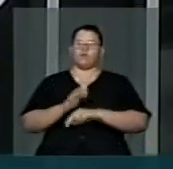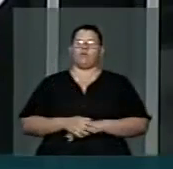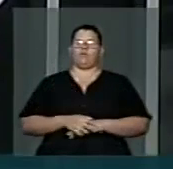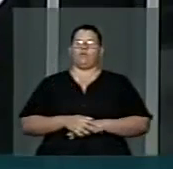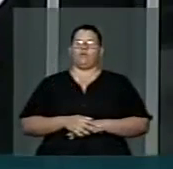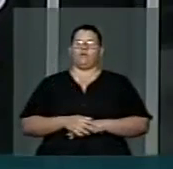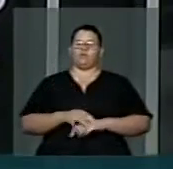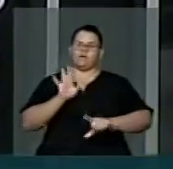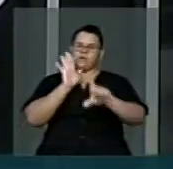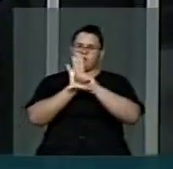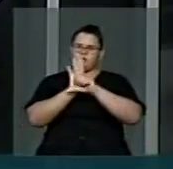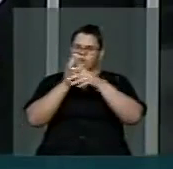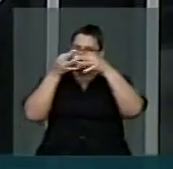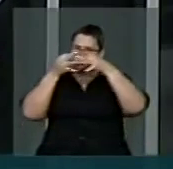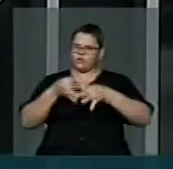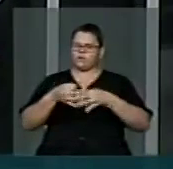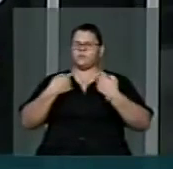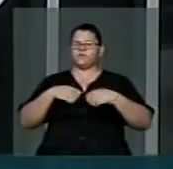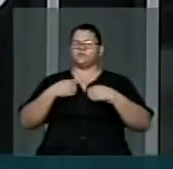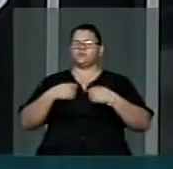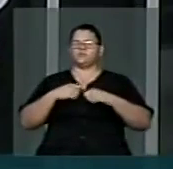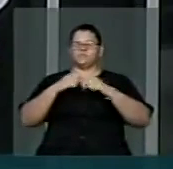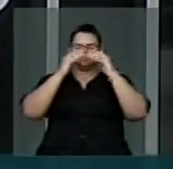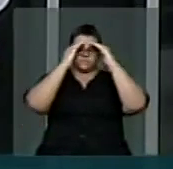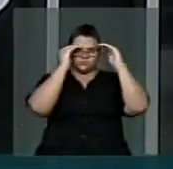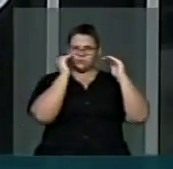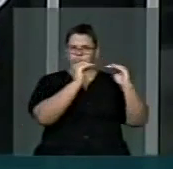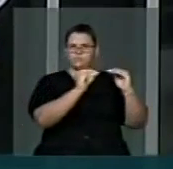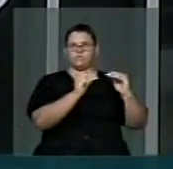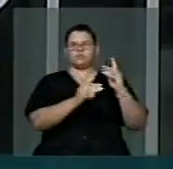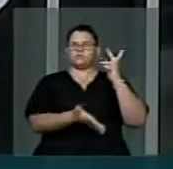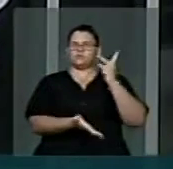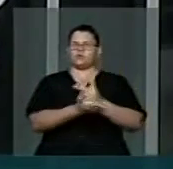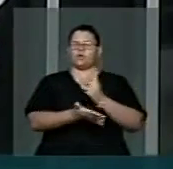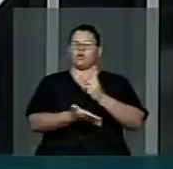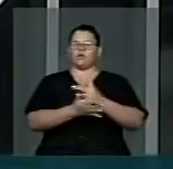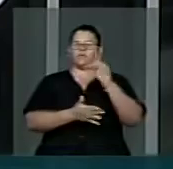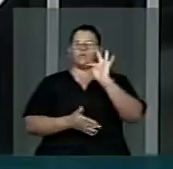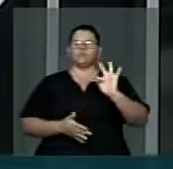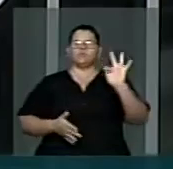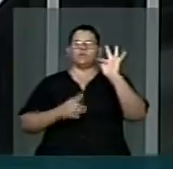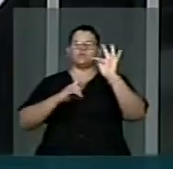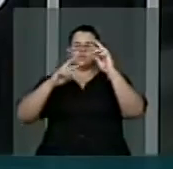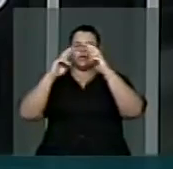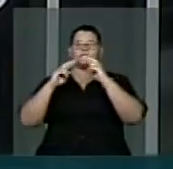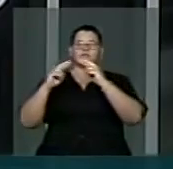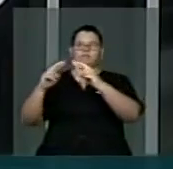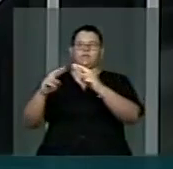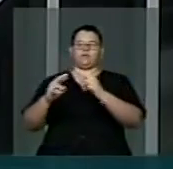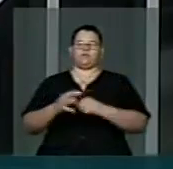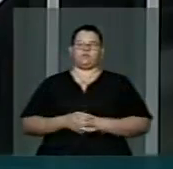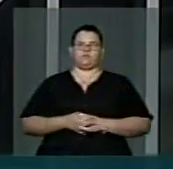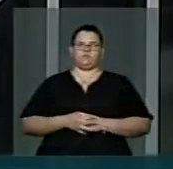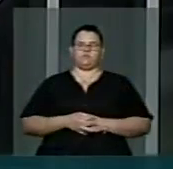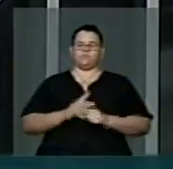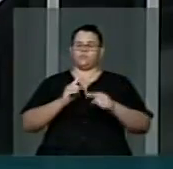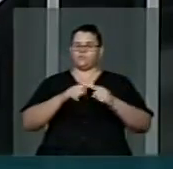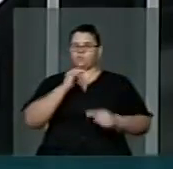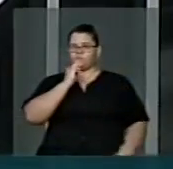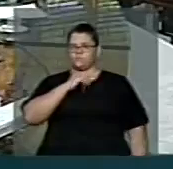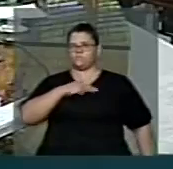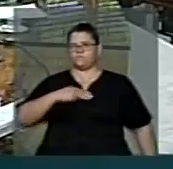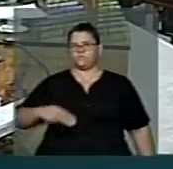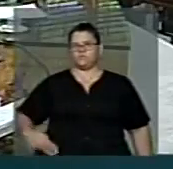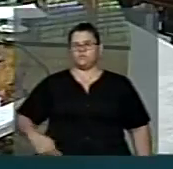como instância de Estado, certamente teria prevenido e não remediado, como teve de fazer, neste caso, o ministro Aloísio